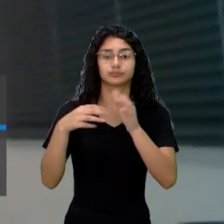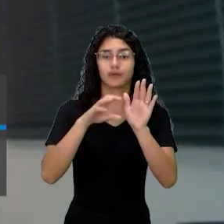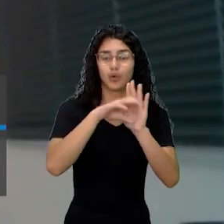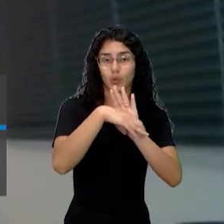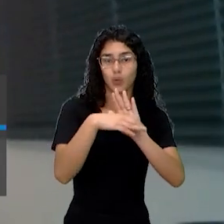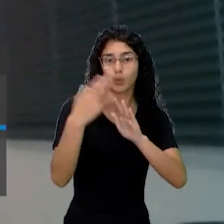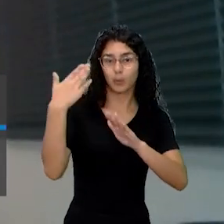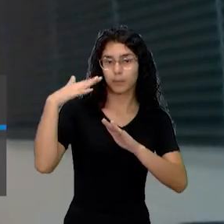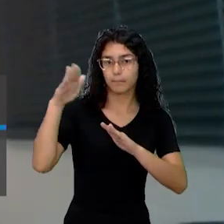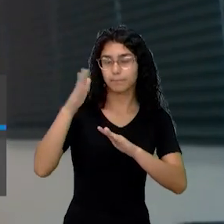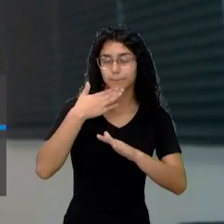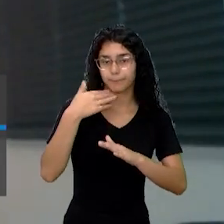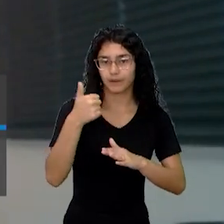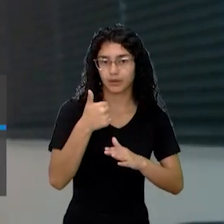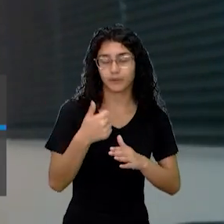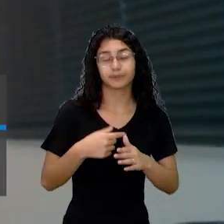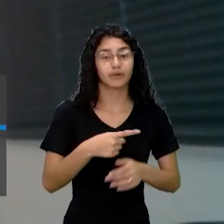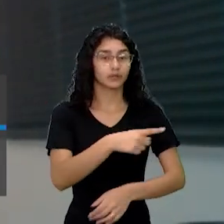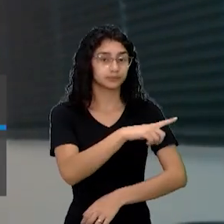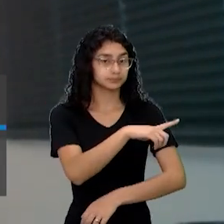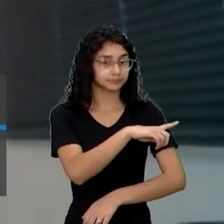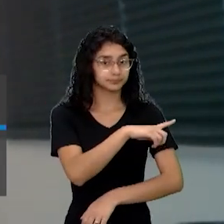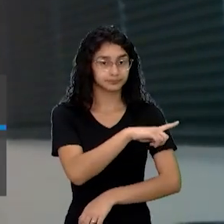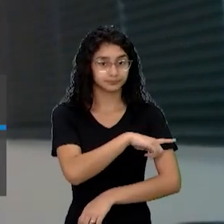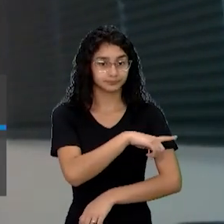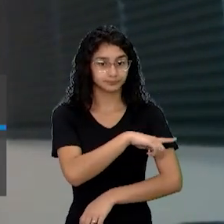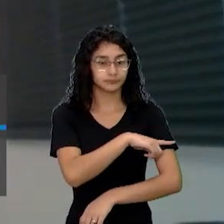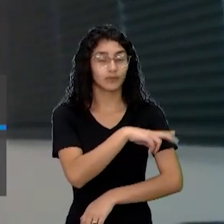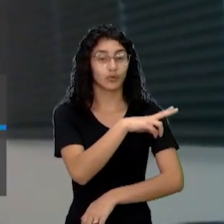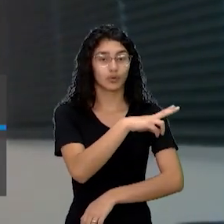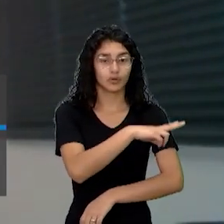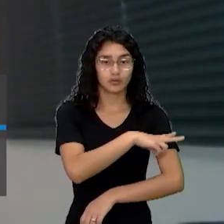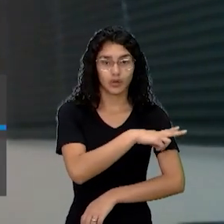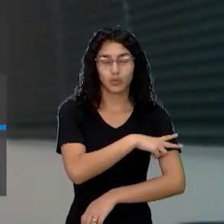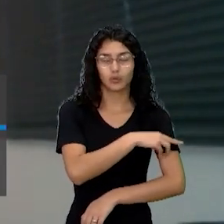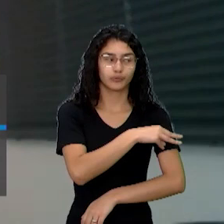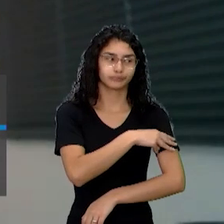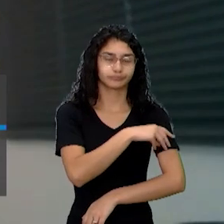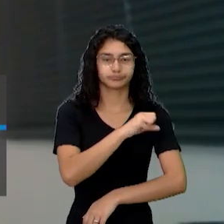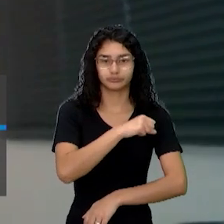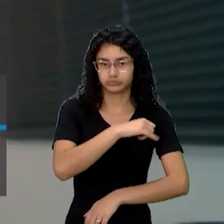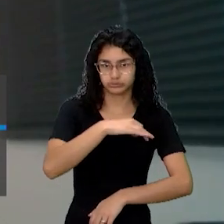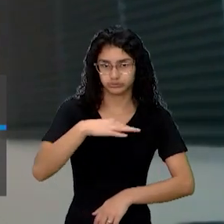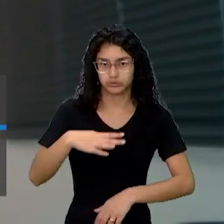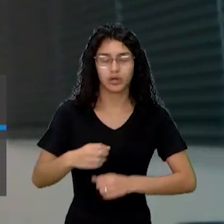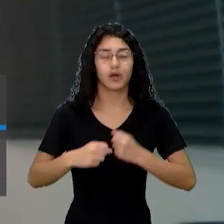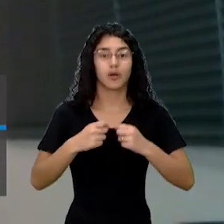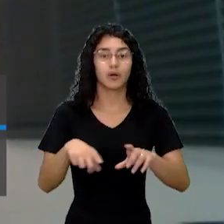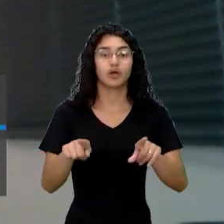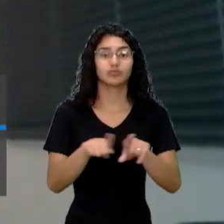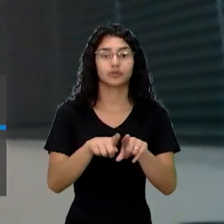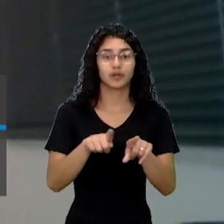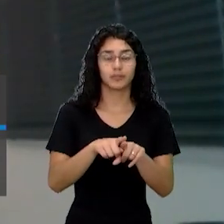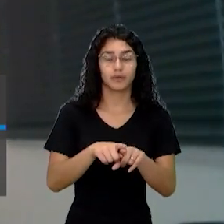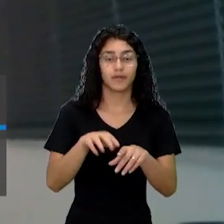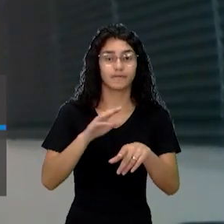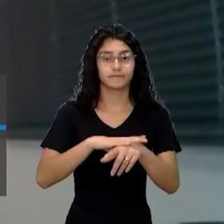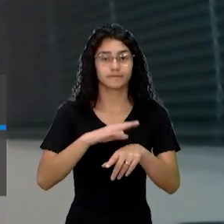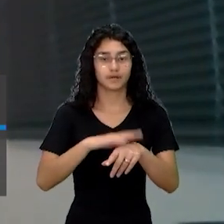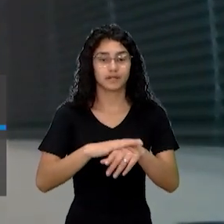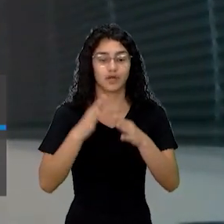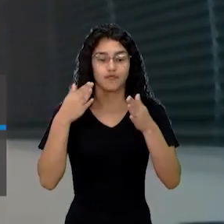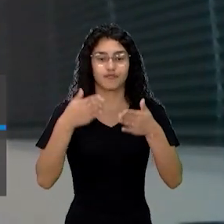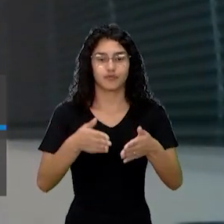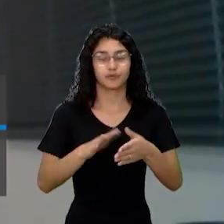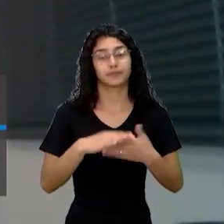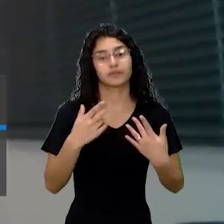necessidade. E no primeiro ano do ensino fundamental, segundo ano e assim por diante, também a gente pode fazer esse trabalho de identificação. Então,